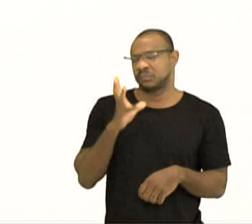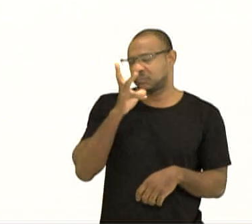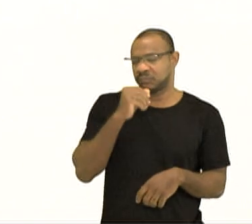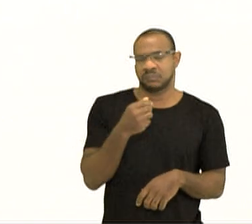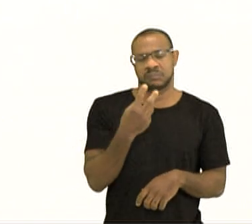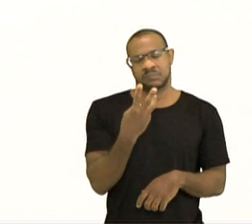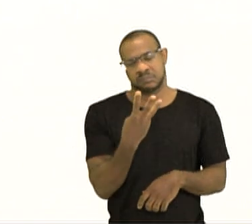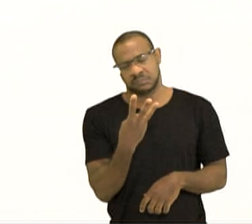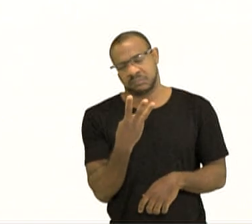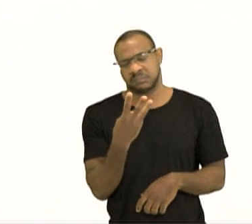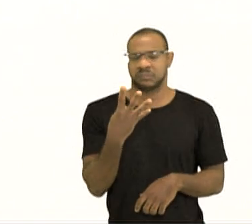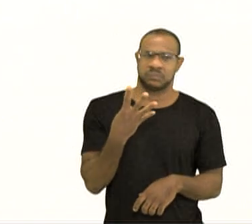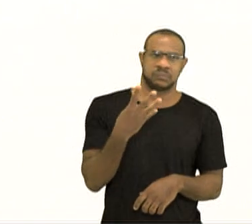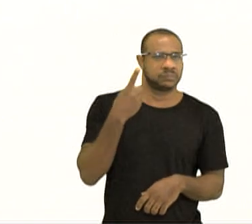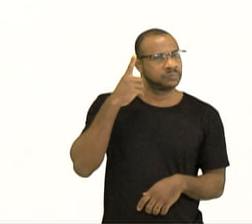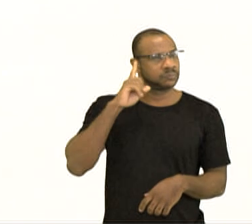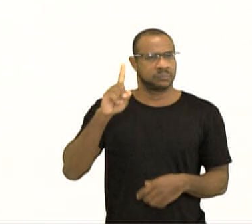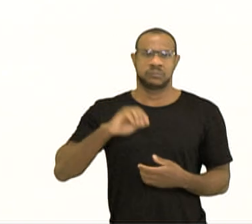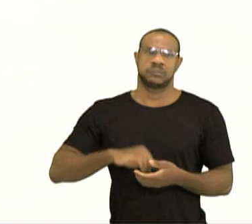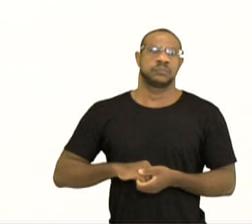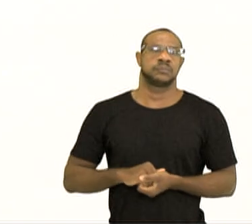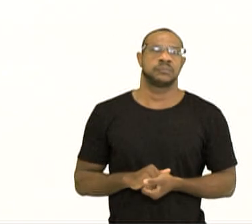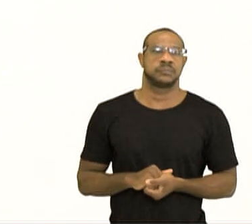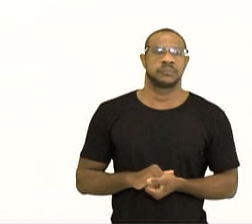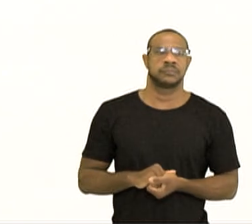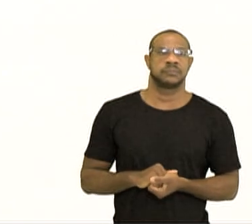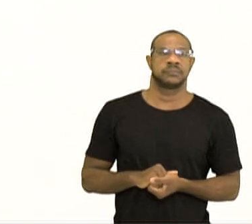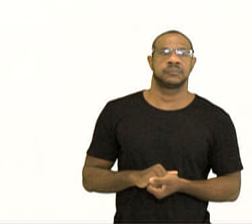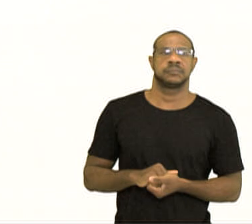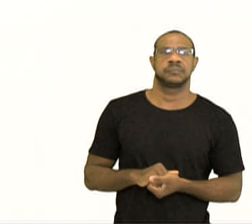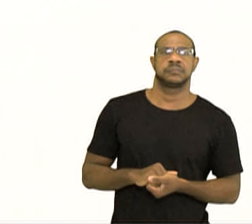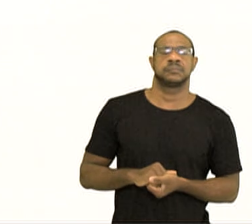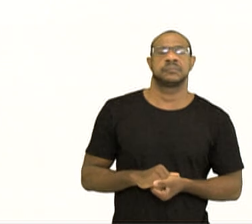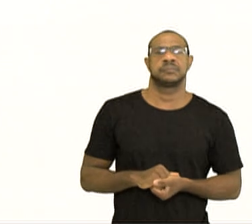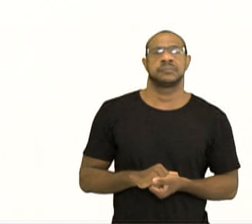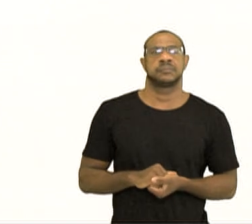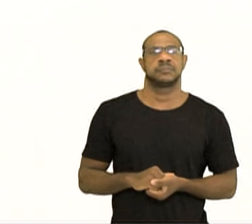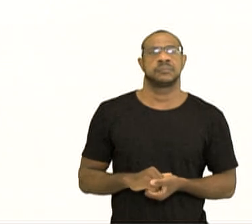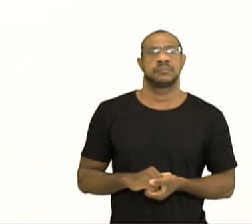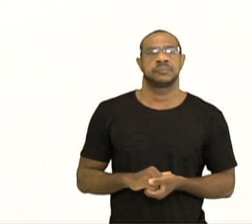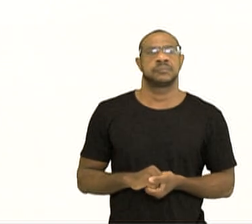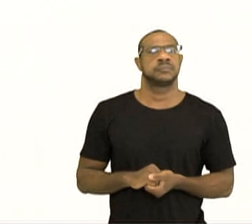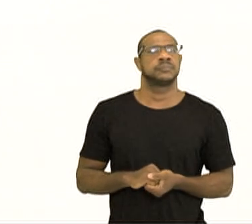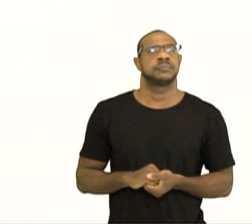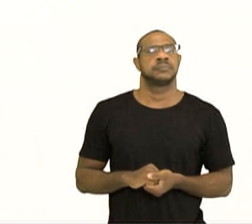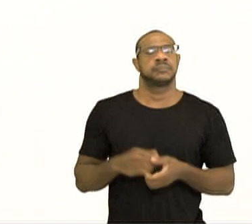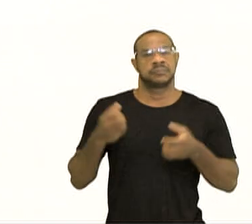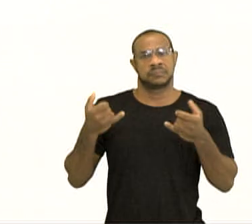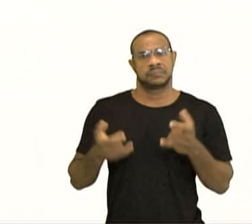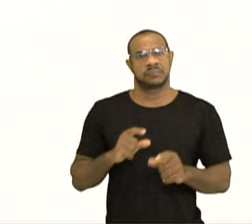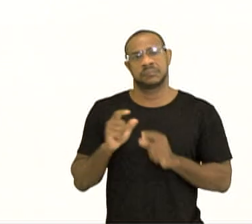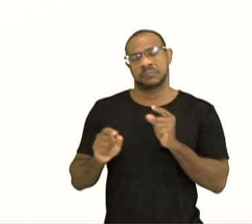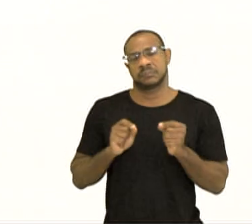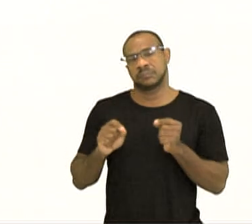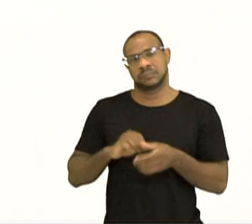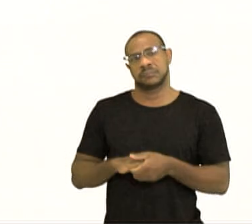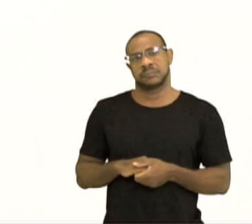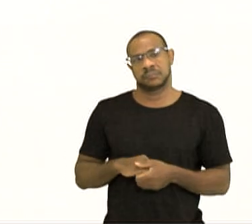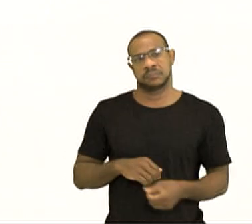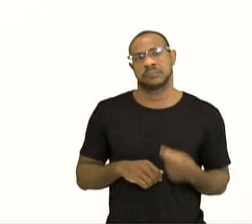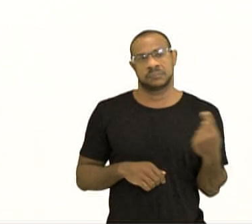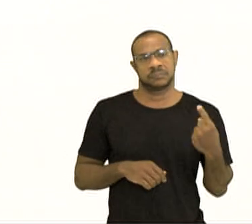Ok? Alright, let's move on. Language in use. Vamos falar agora um pouco sobre a nossa